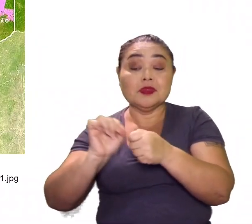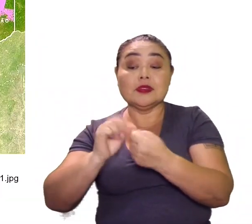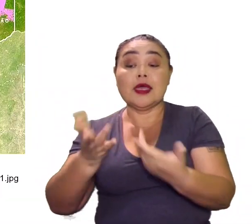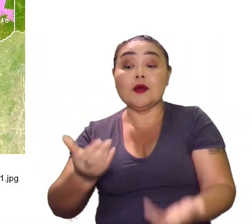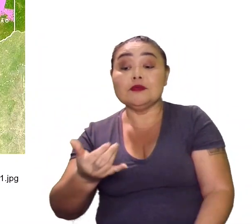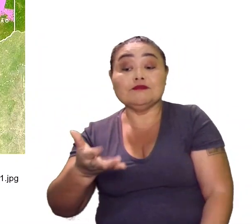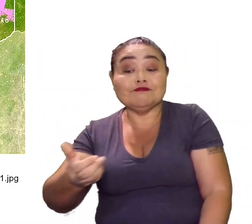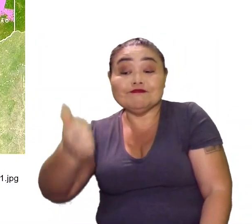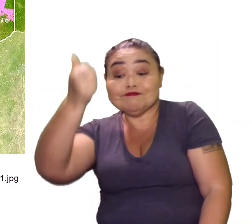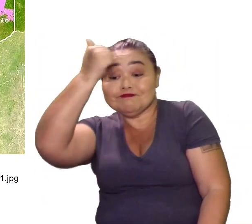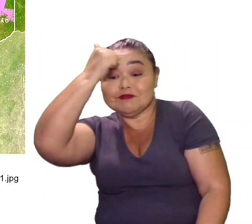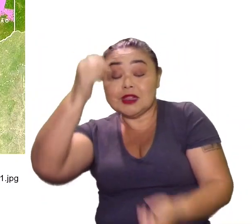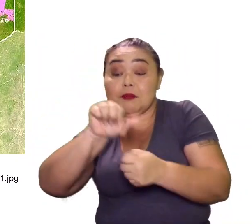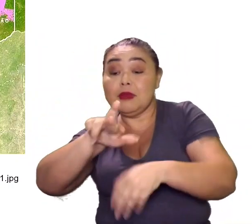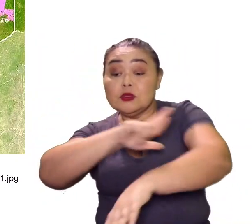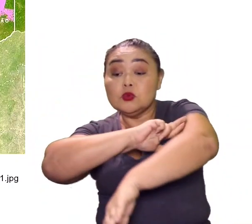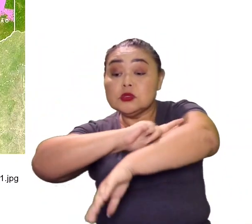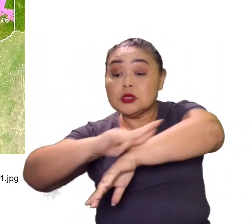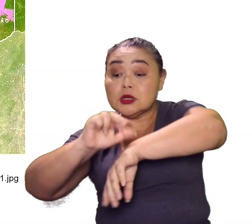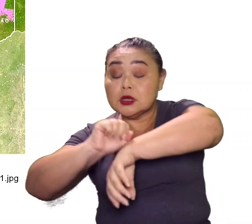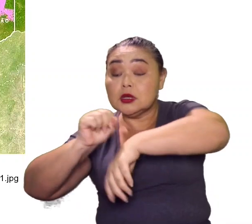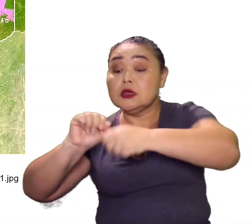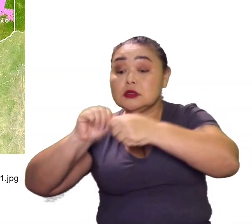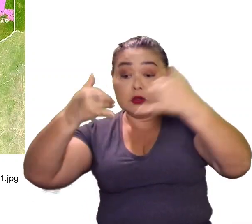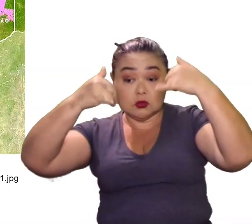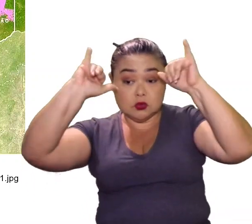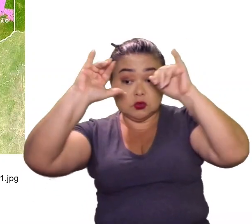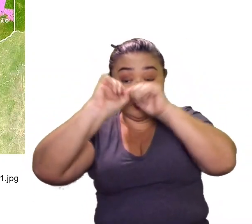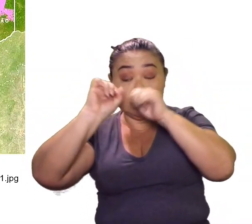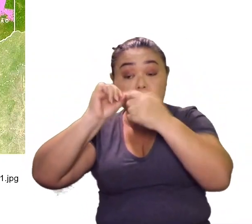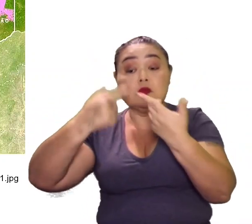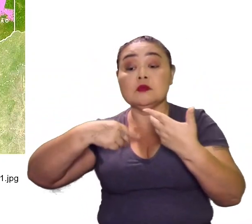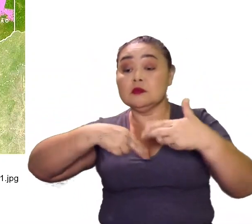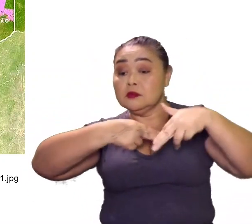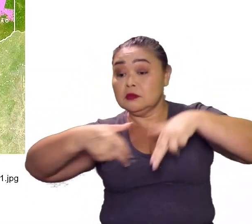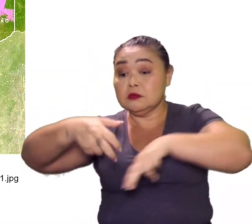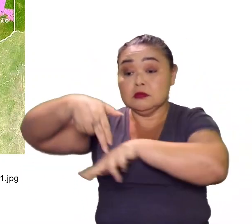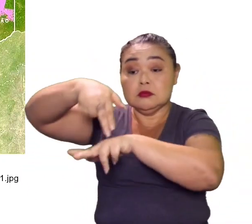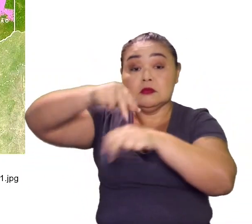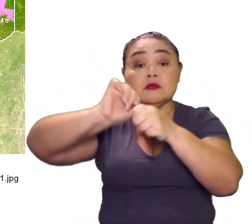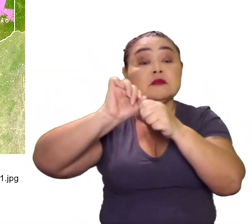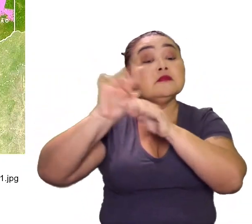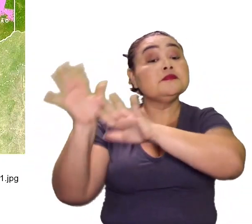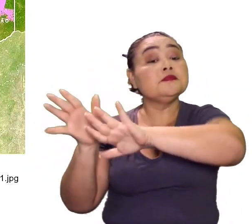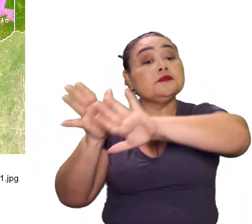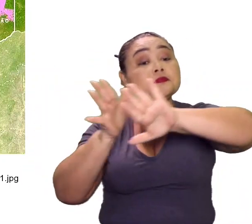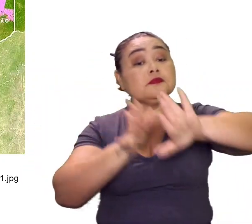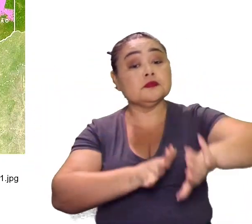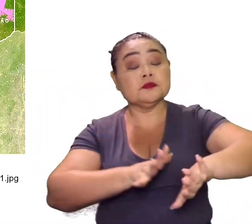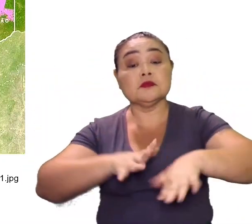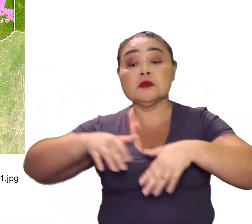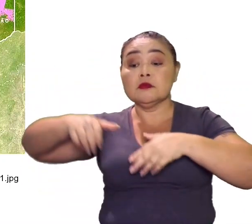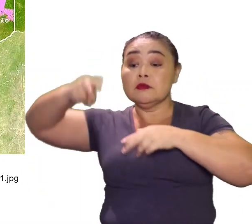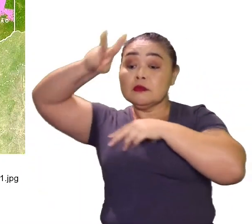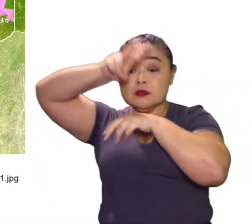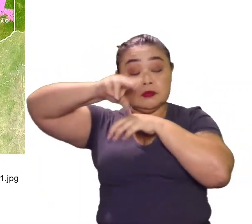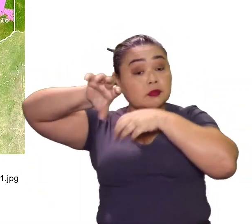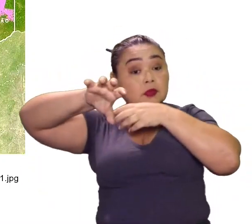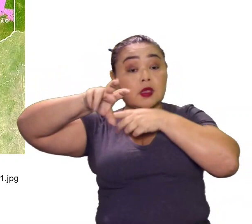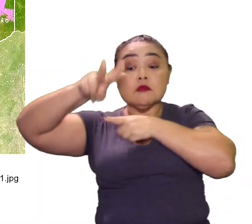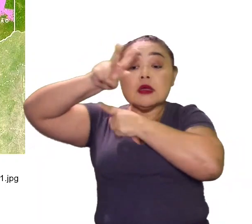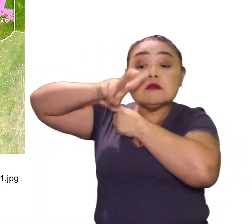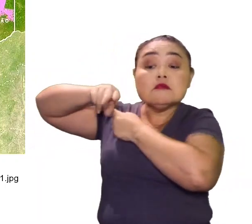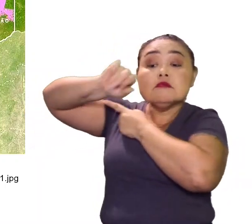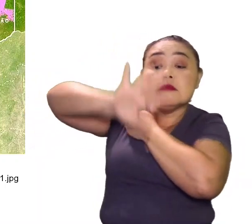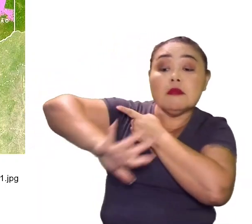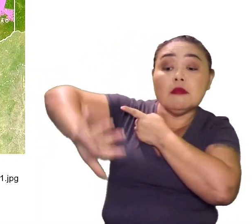sobre o arco do desmatamento observa que essas partes rosas... Isso, é uma imagem de satélite, né? Uma imagem de satélite são